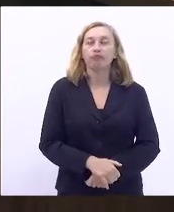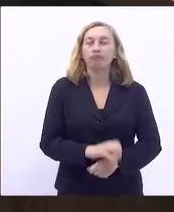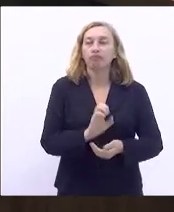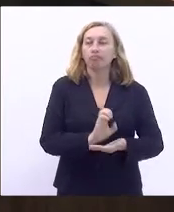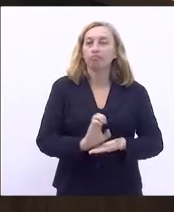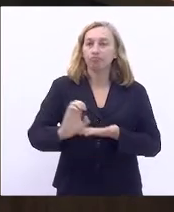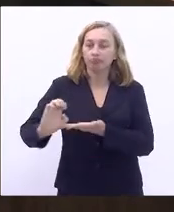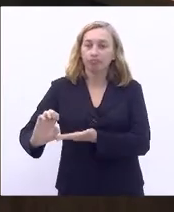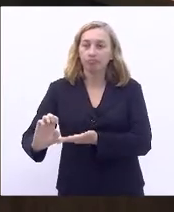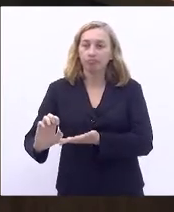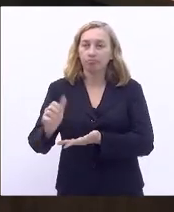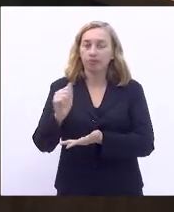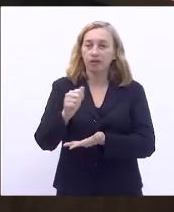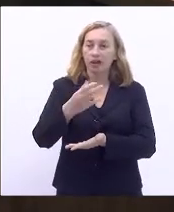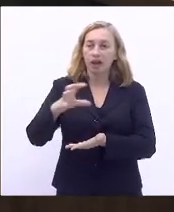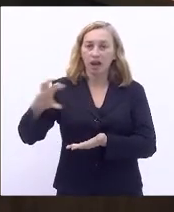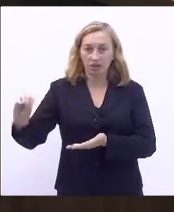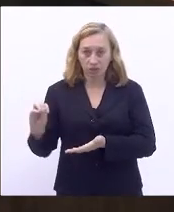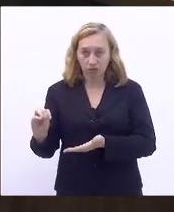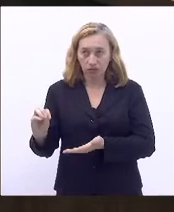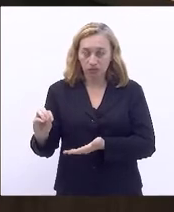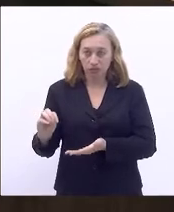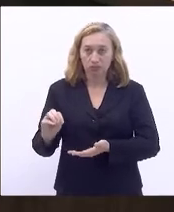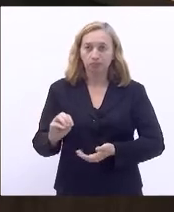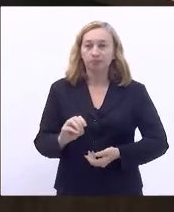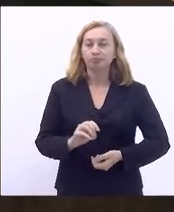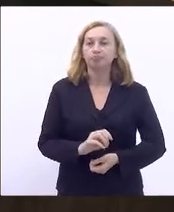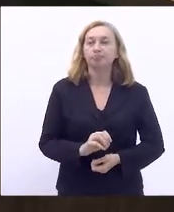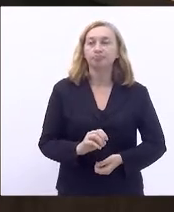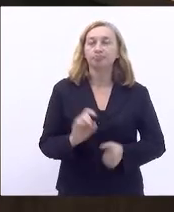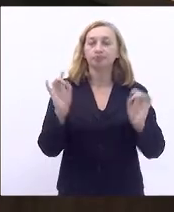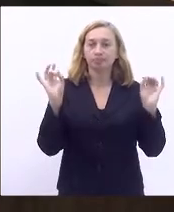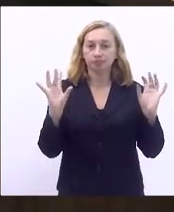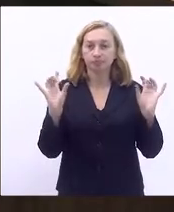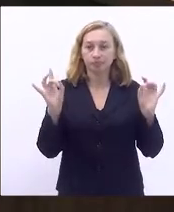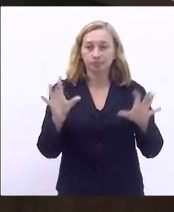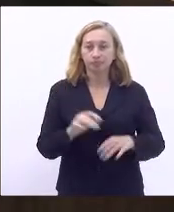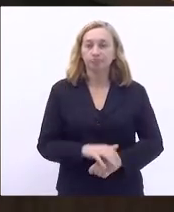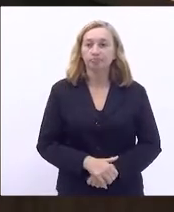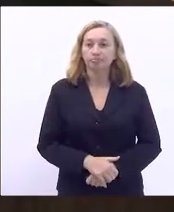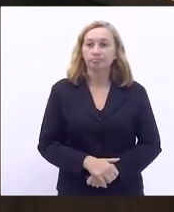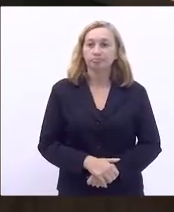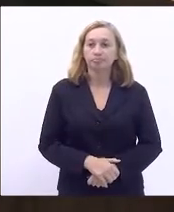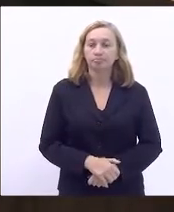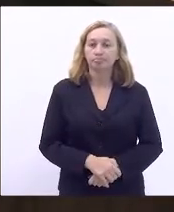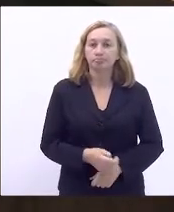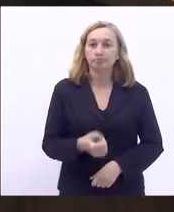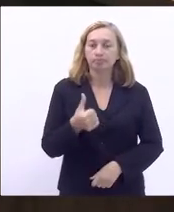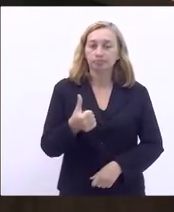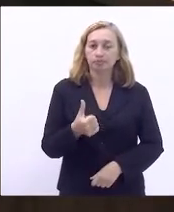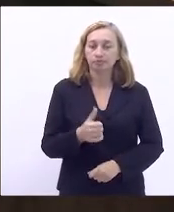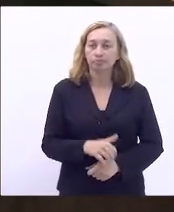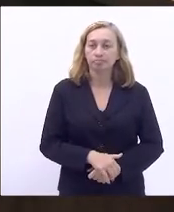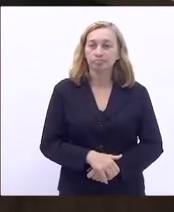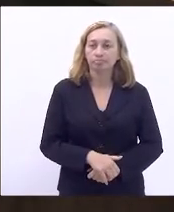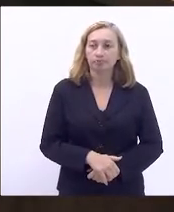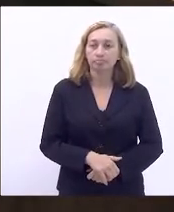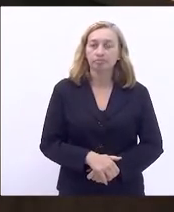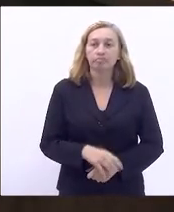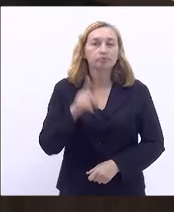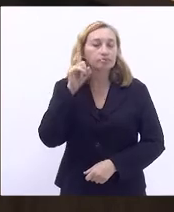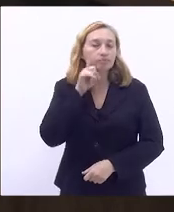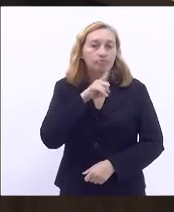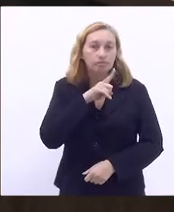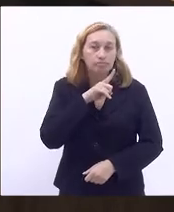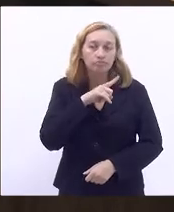aço única e exclusivamente, aço especial, quase que exclusivamente para os Estados Unidos